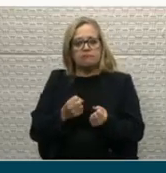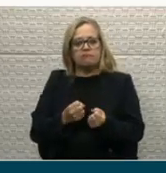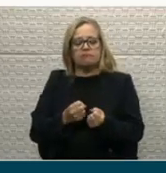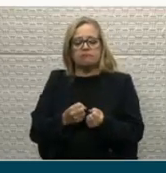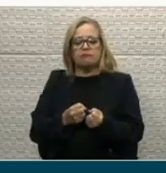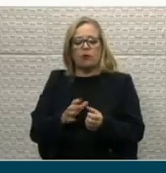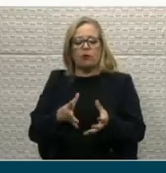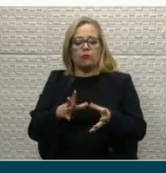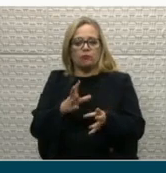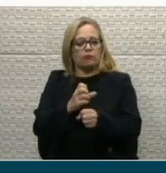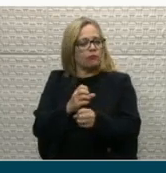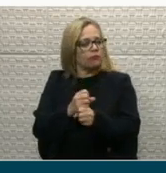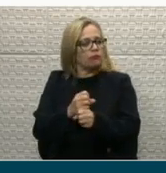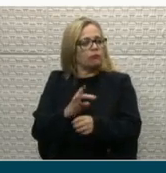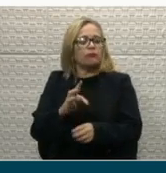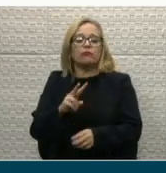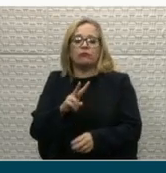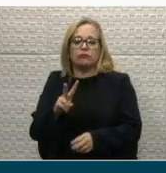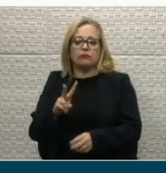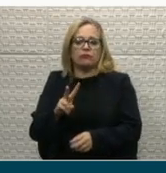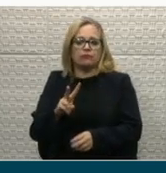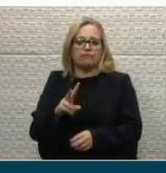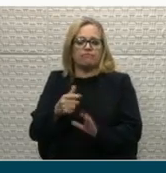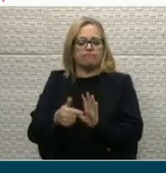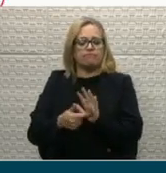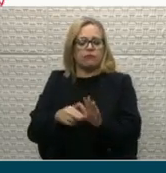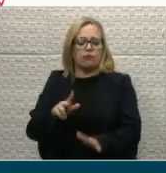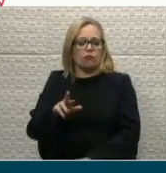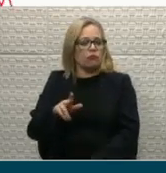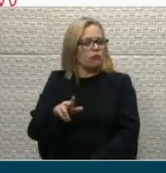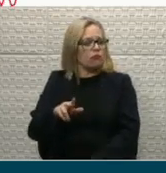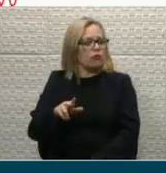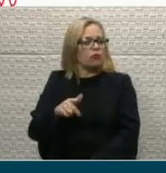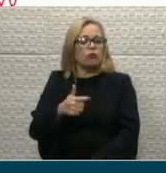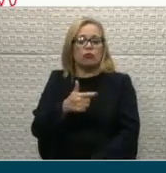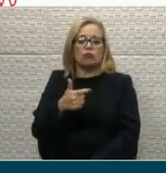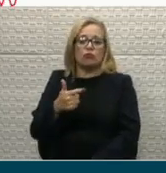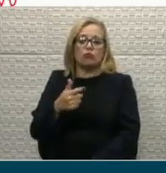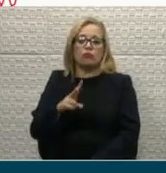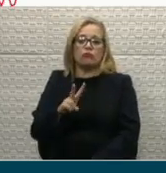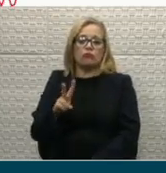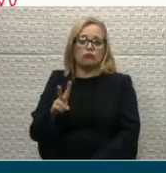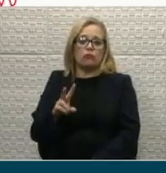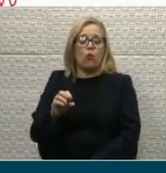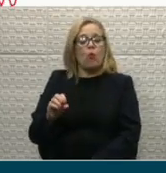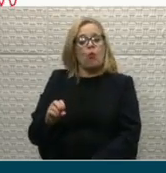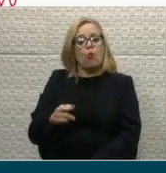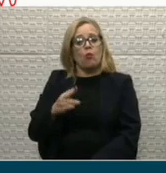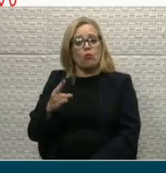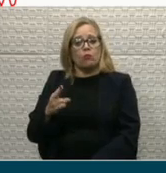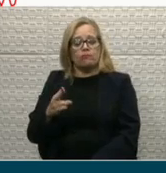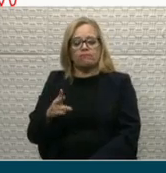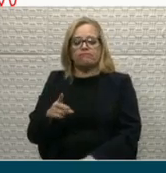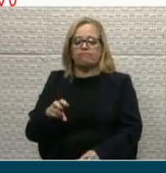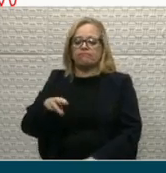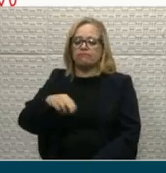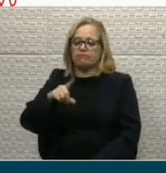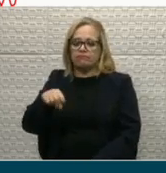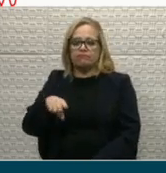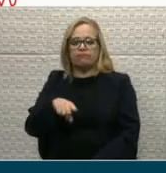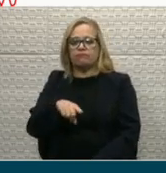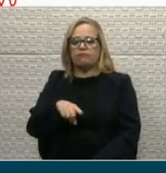eu calculo t de v, isso vai ser igual a 2 vezes v. Ou que o produto da matriz A por